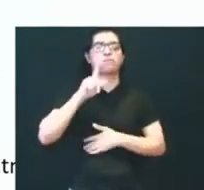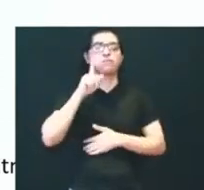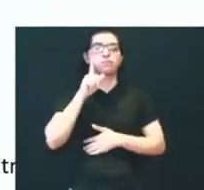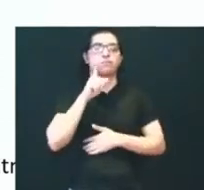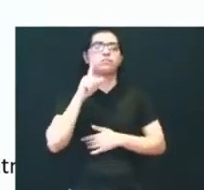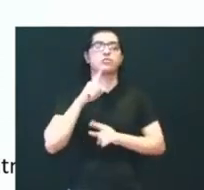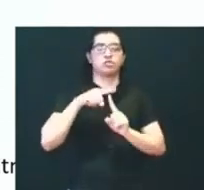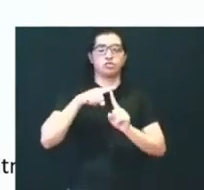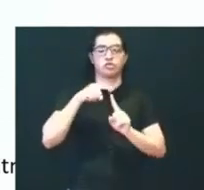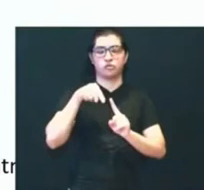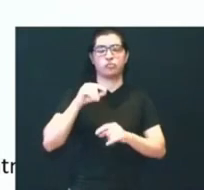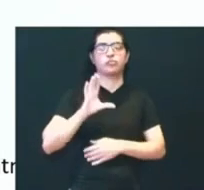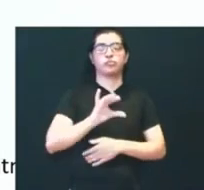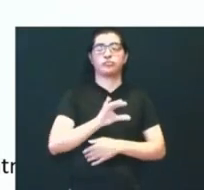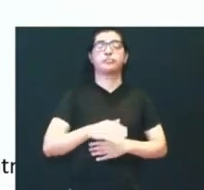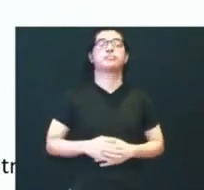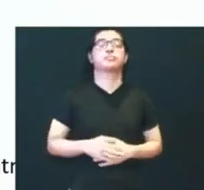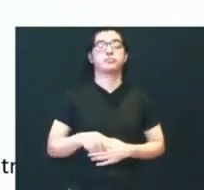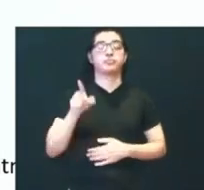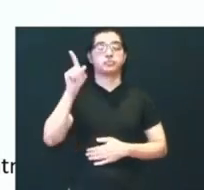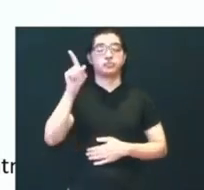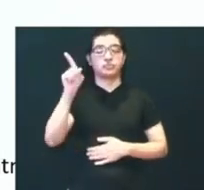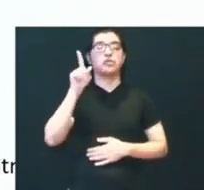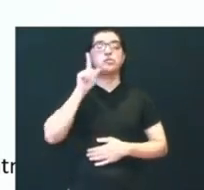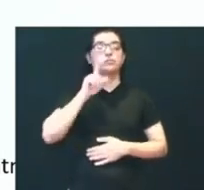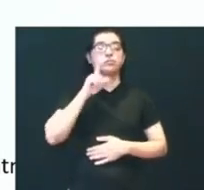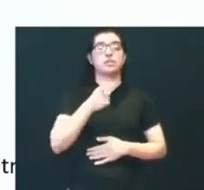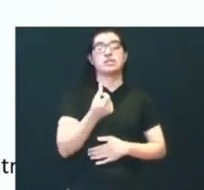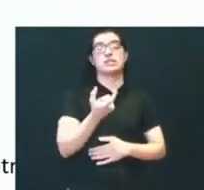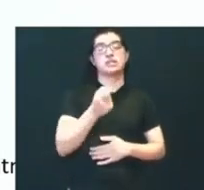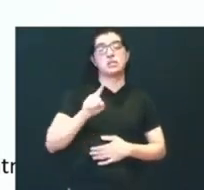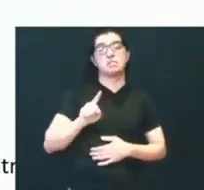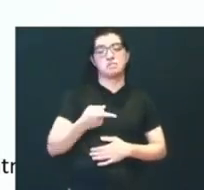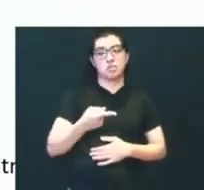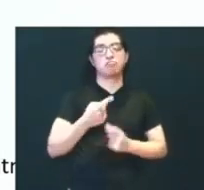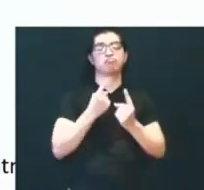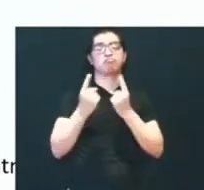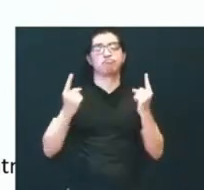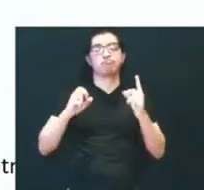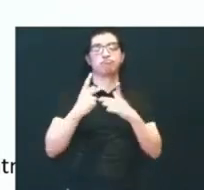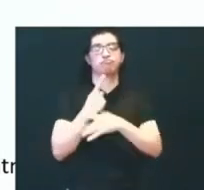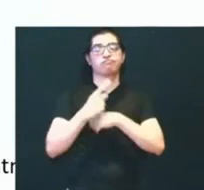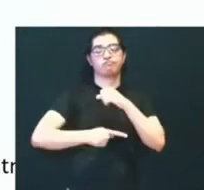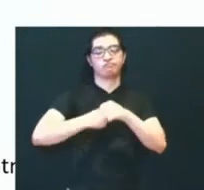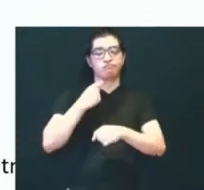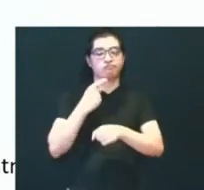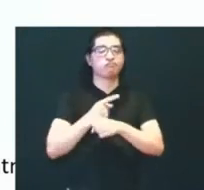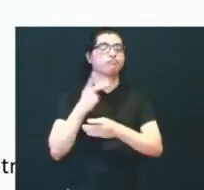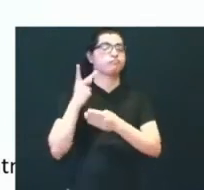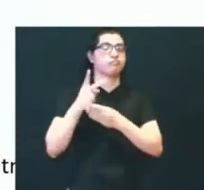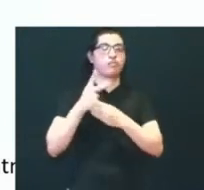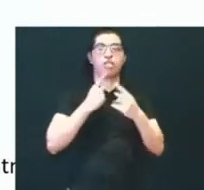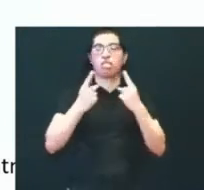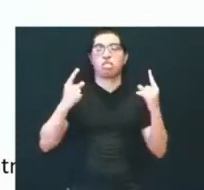de câncer. Nos Estados Unidos são cerca de 60 mil casos por ano. Então, é muita gente